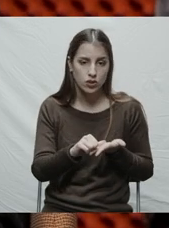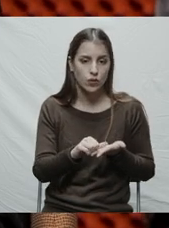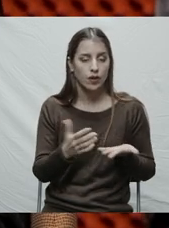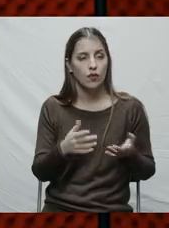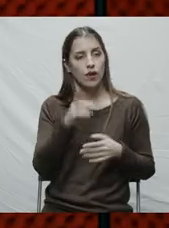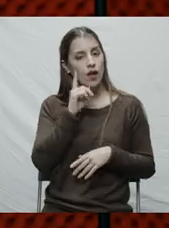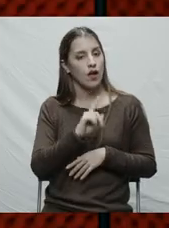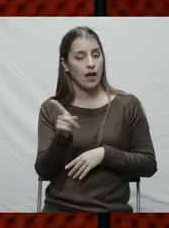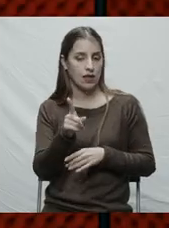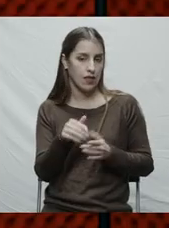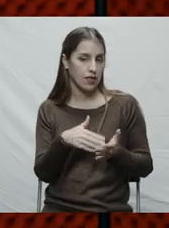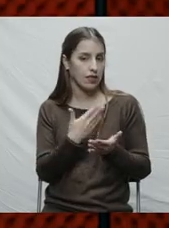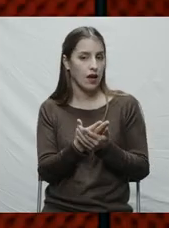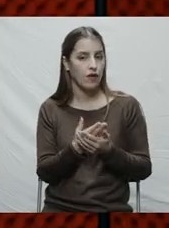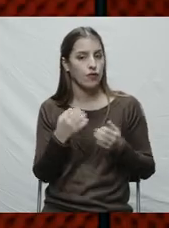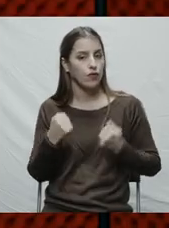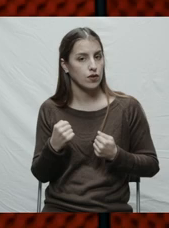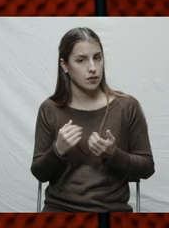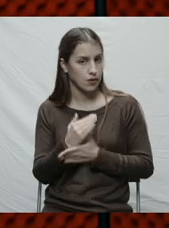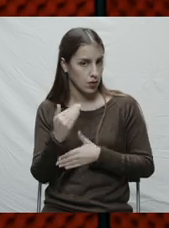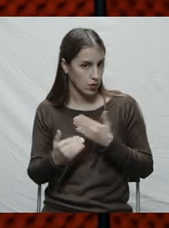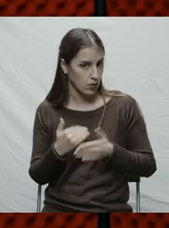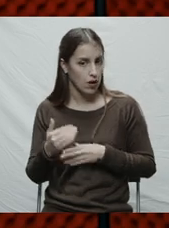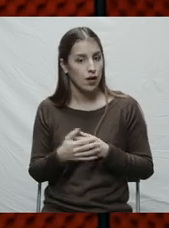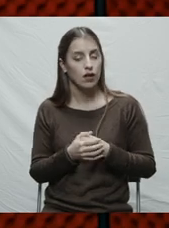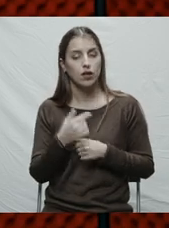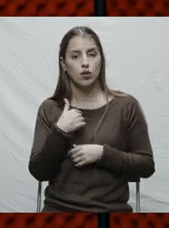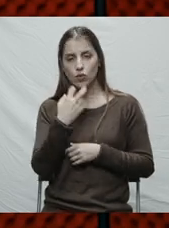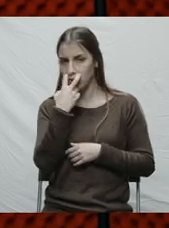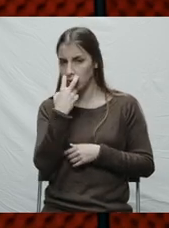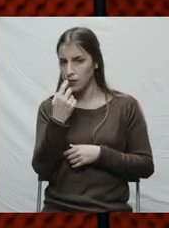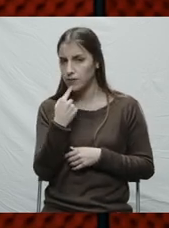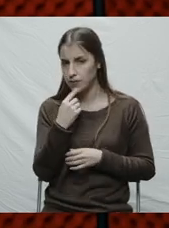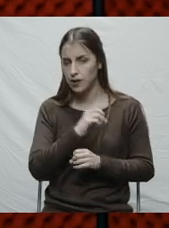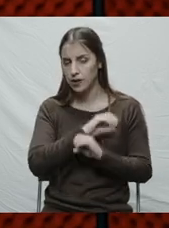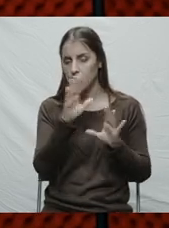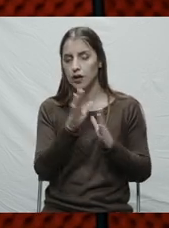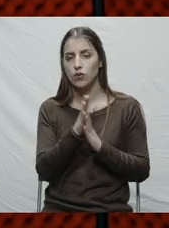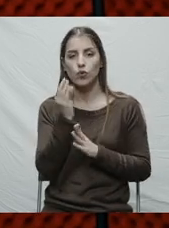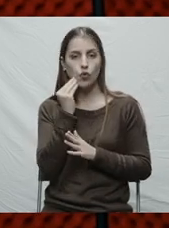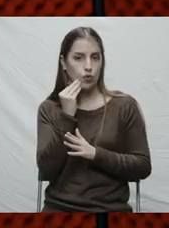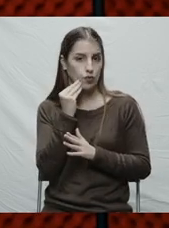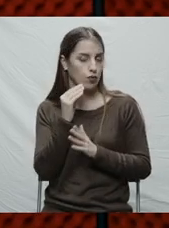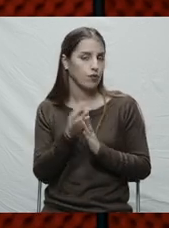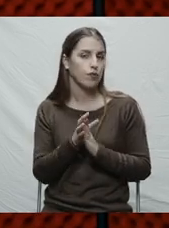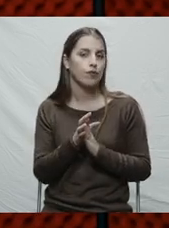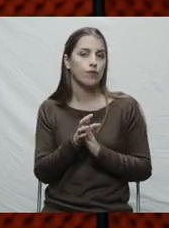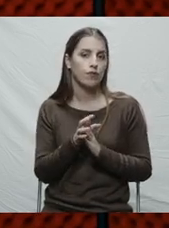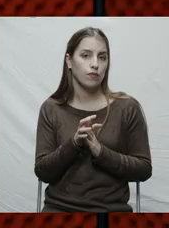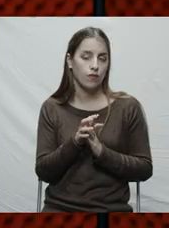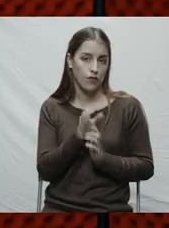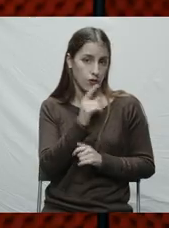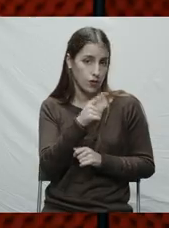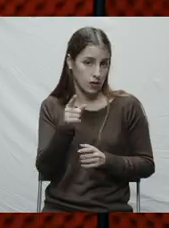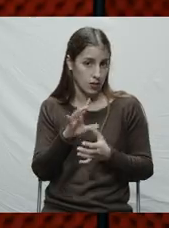Porto. Deu-vos força para continuar. Sim, Paulina. Tenho alguma curiosidade em perceber como é que nestes trajetos,